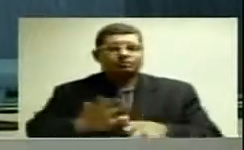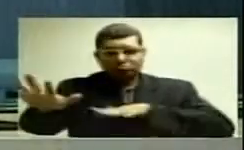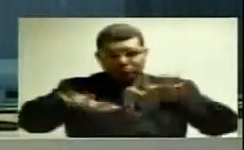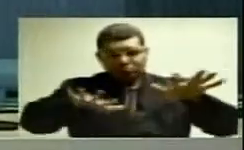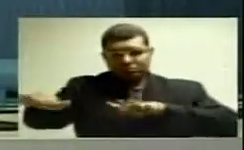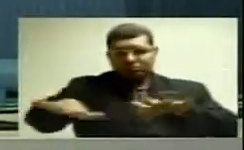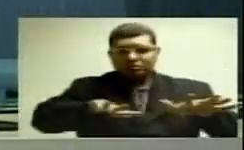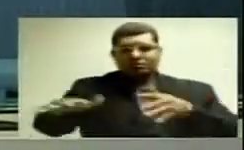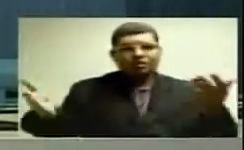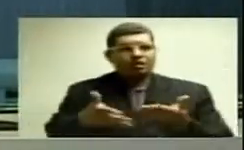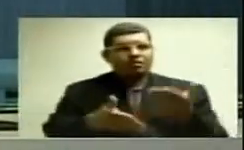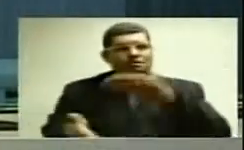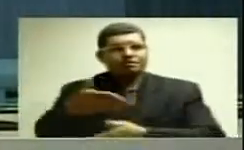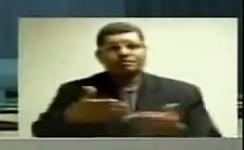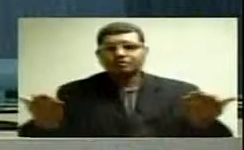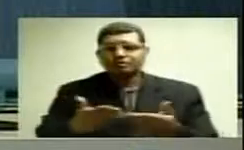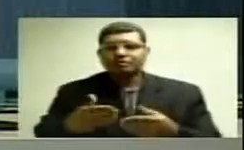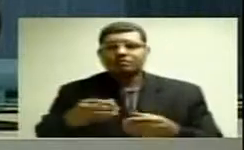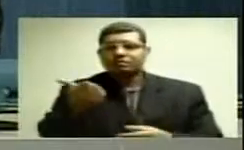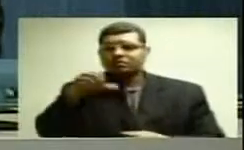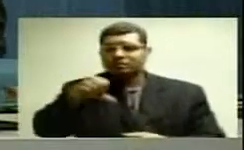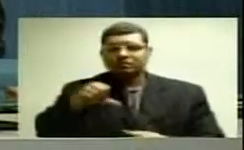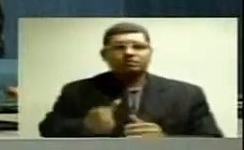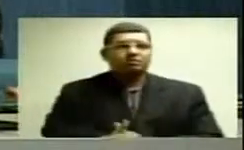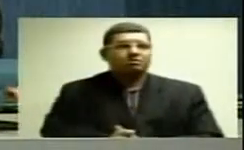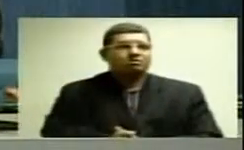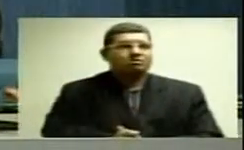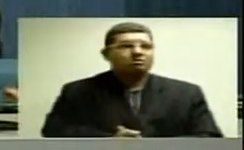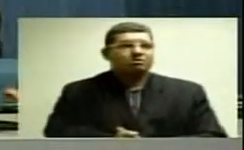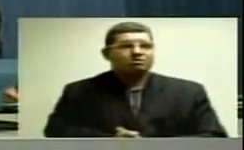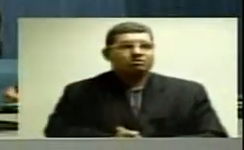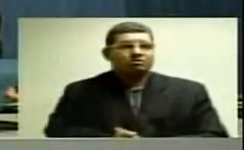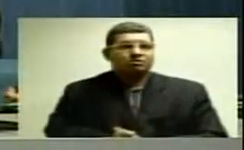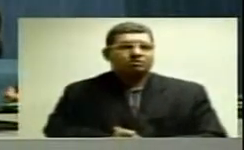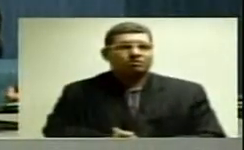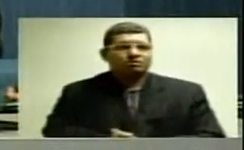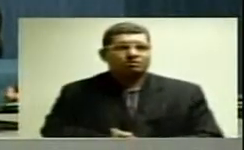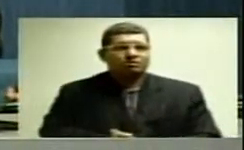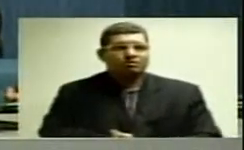do trabalho distribuído entre os atuais 19 desembargadores.